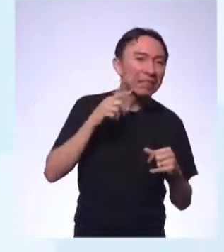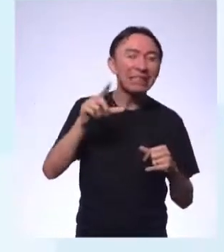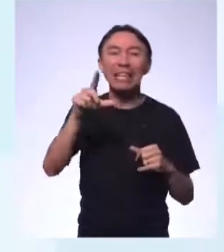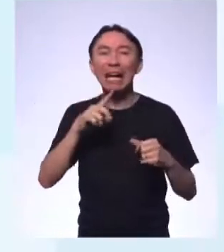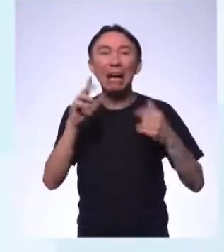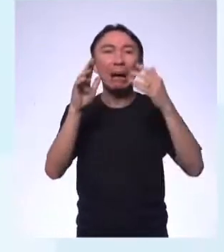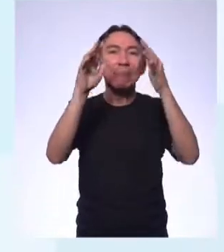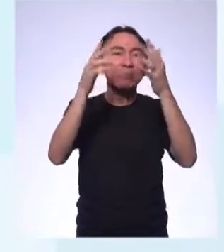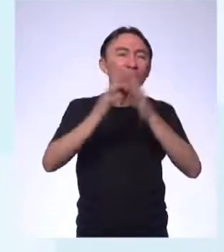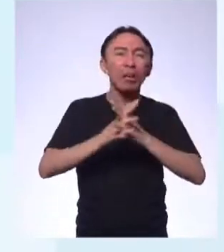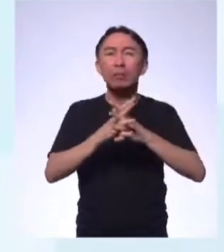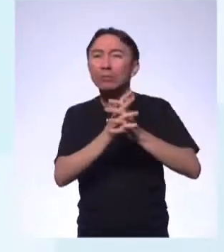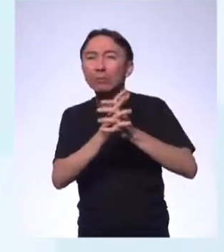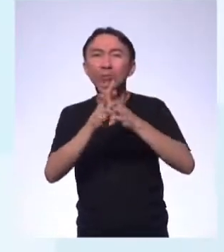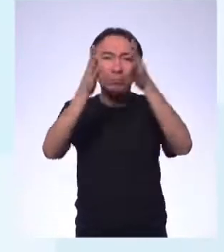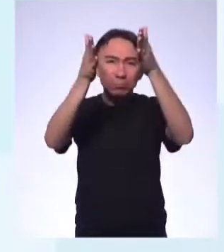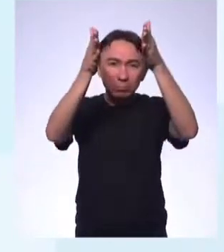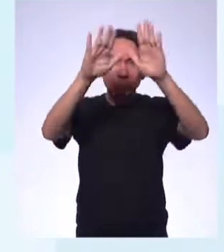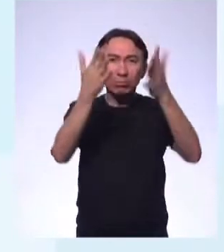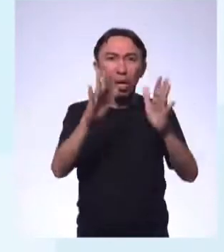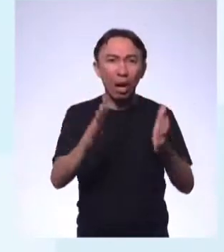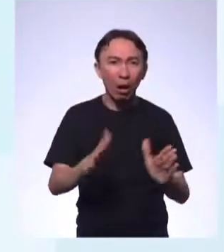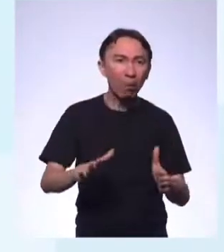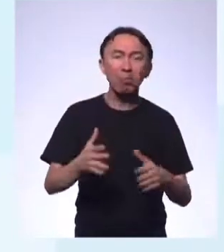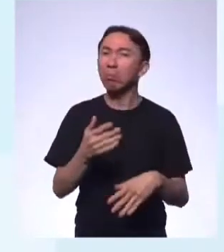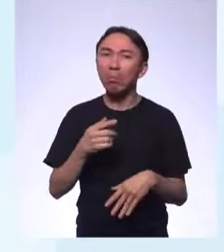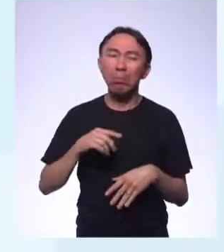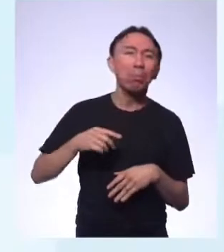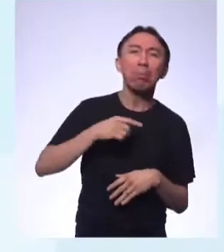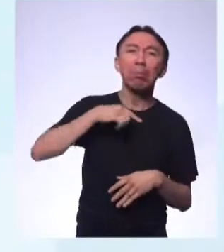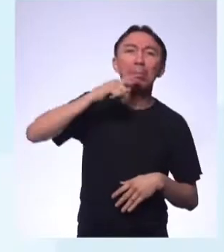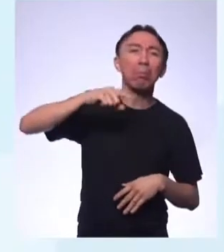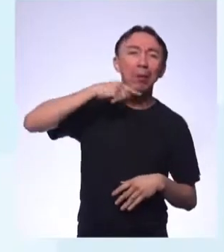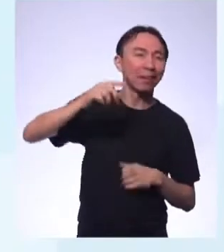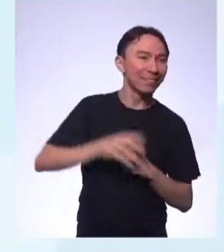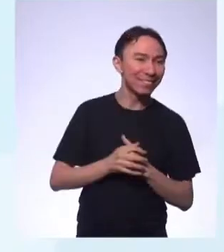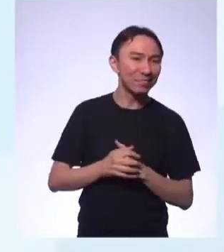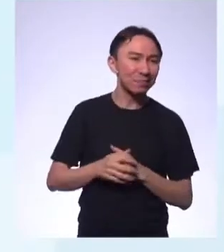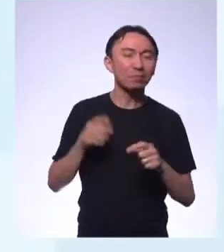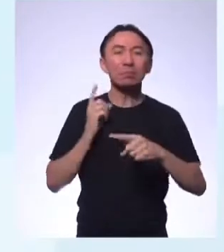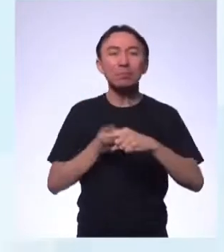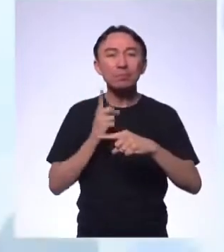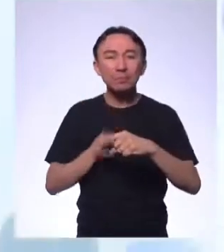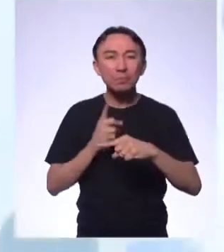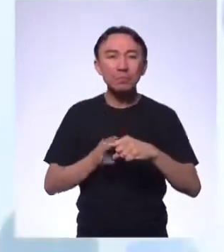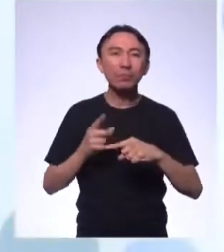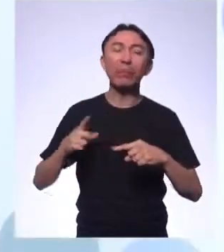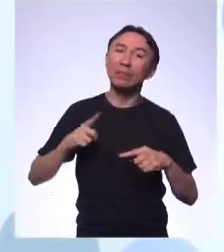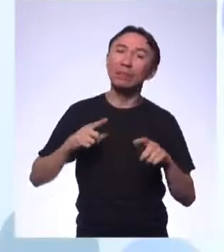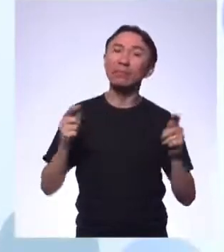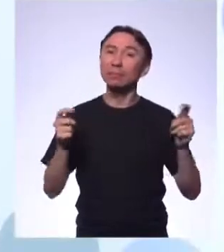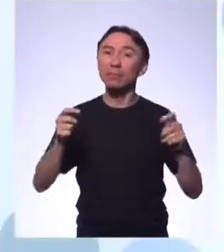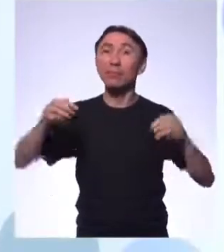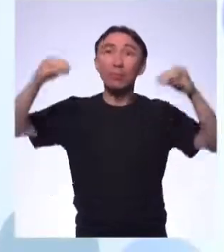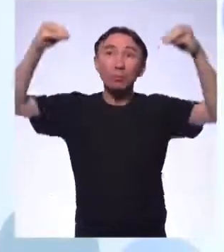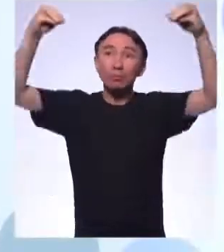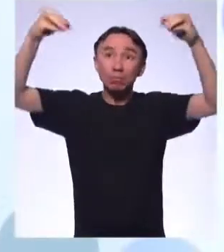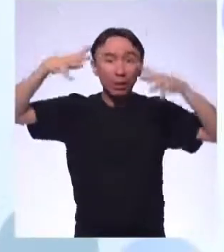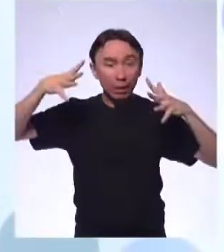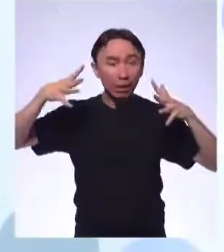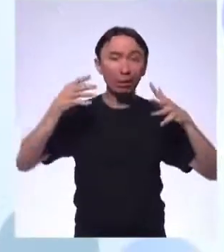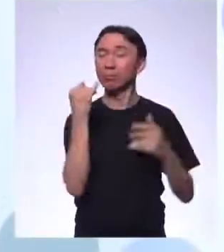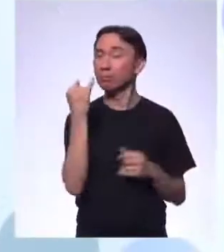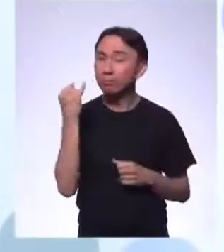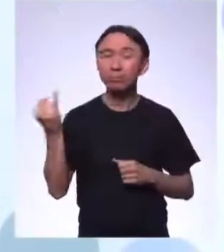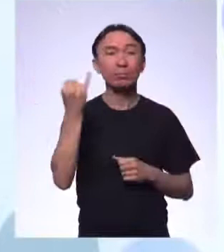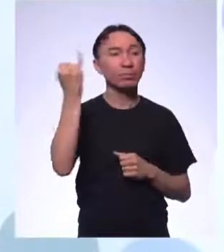silhueta dele, tá? Por quê? Porque é importante essa questão da iluminação até para esse impacto. A iluminação ela é muito